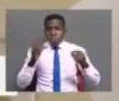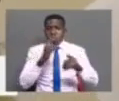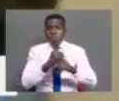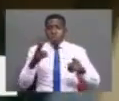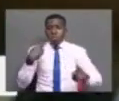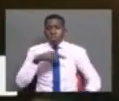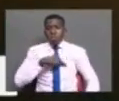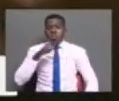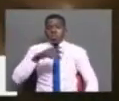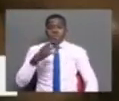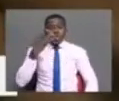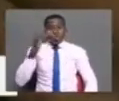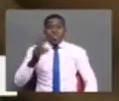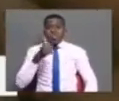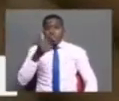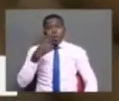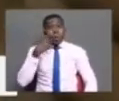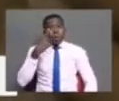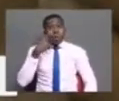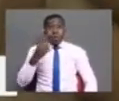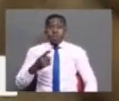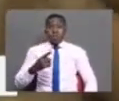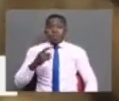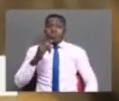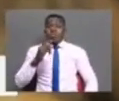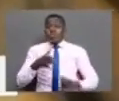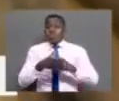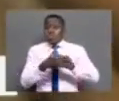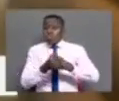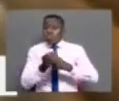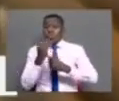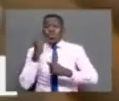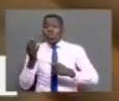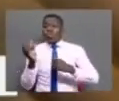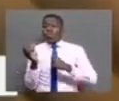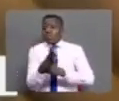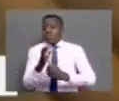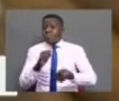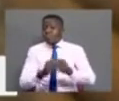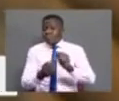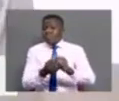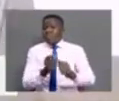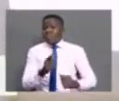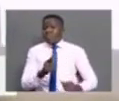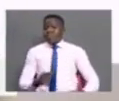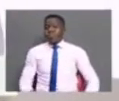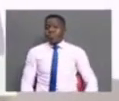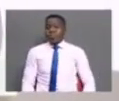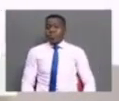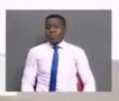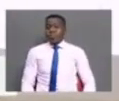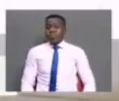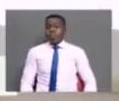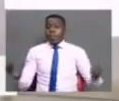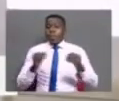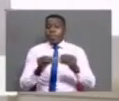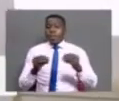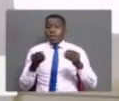que possa definir o tipo de tratamento a ser executado mas